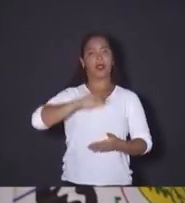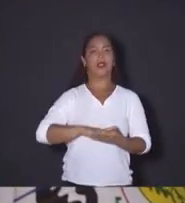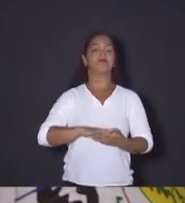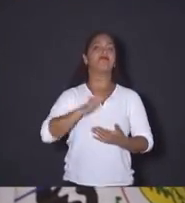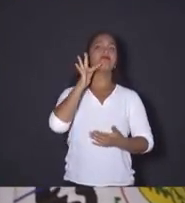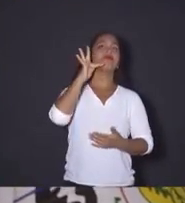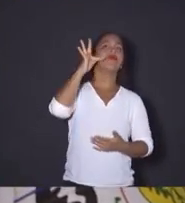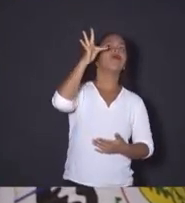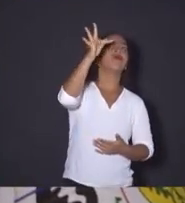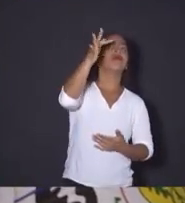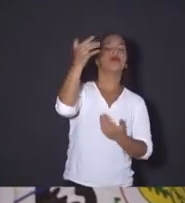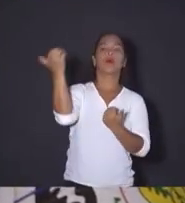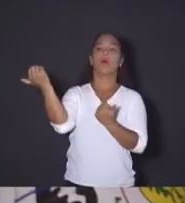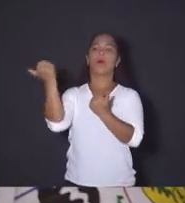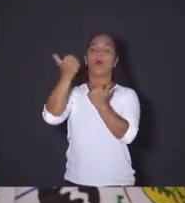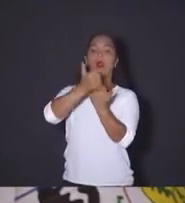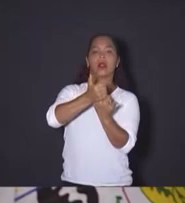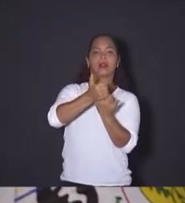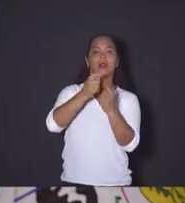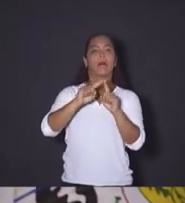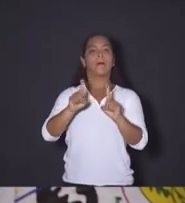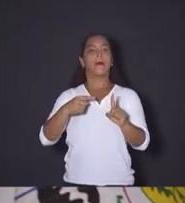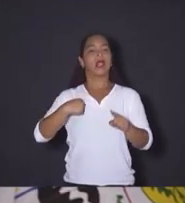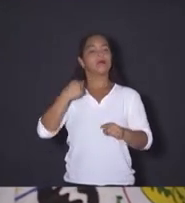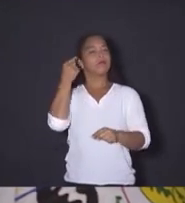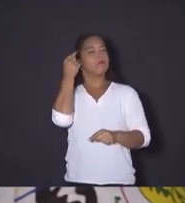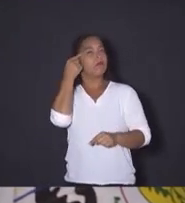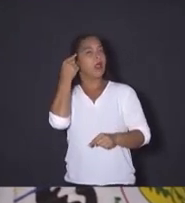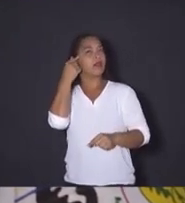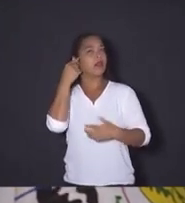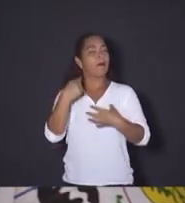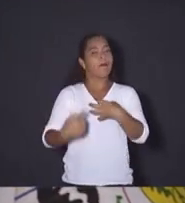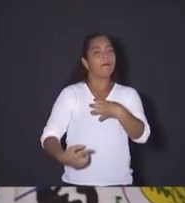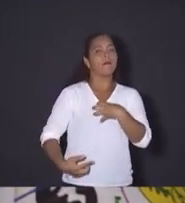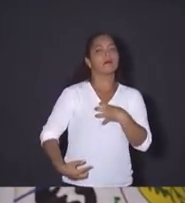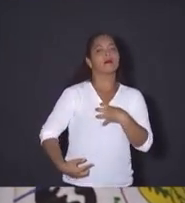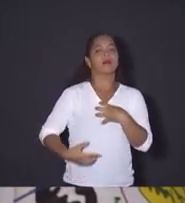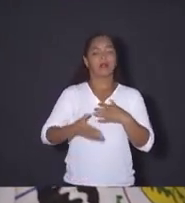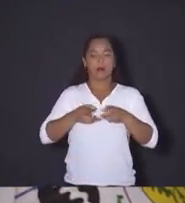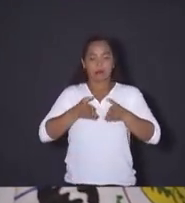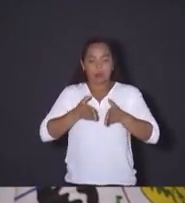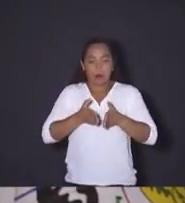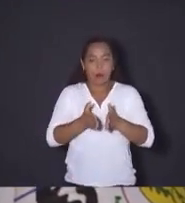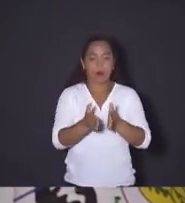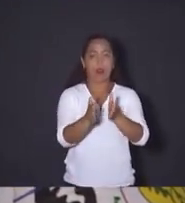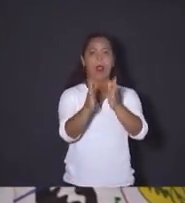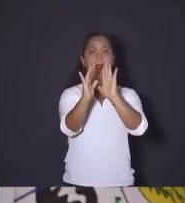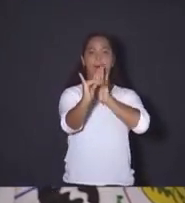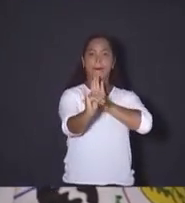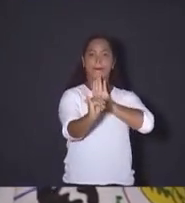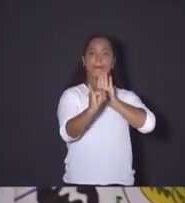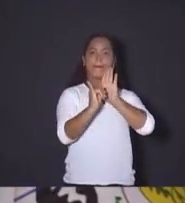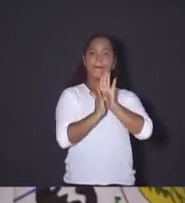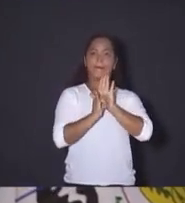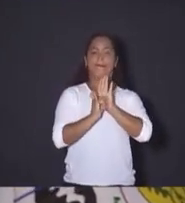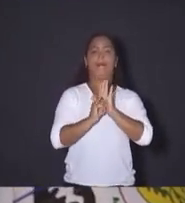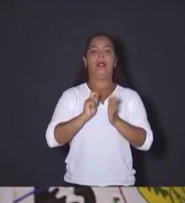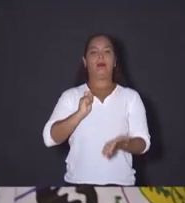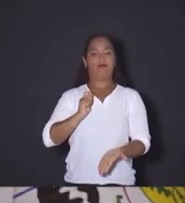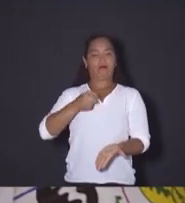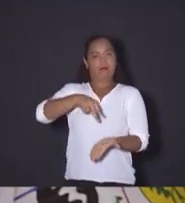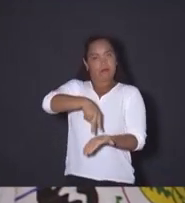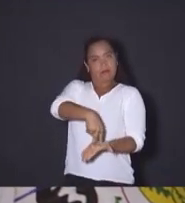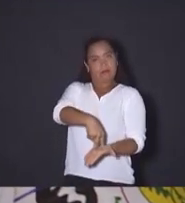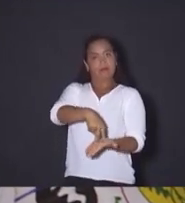estivesse a outra pessoa mas a linha o pensamento o sentimento o resgate à identidade à afirmação